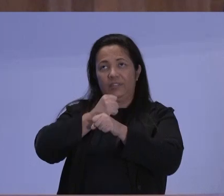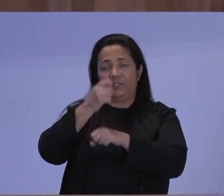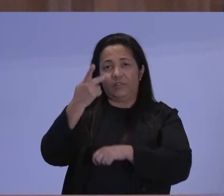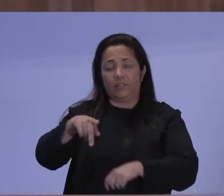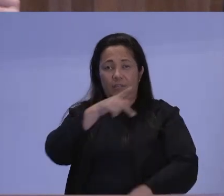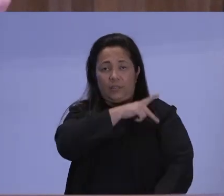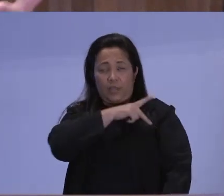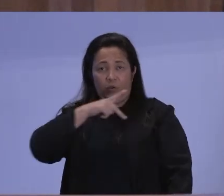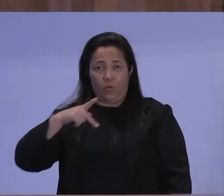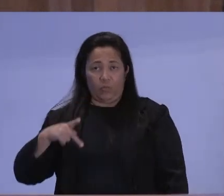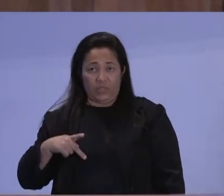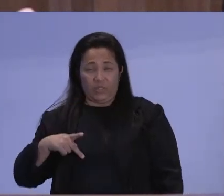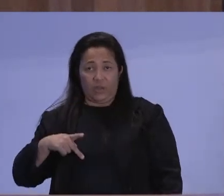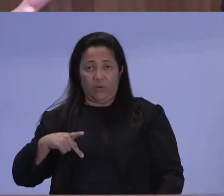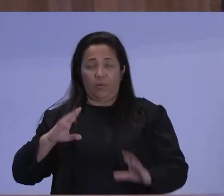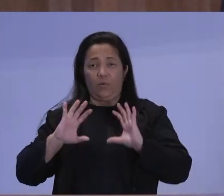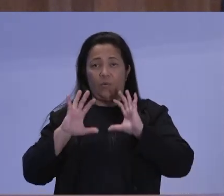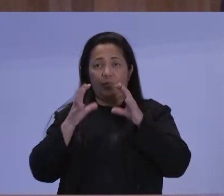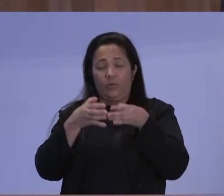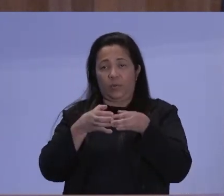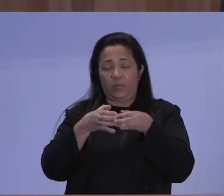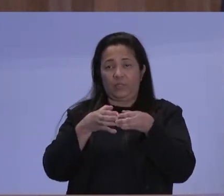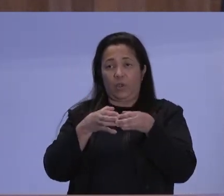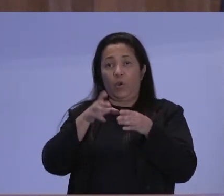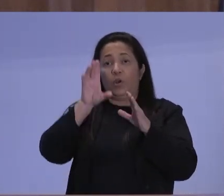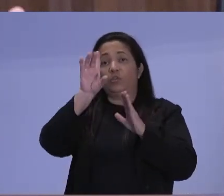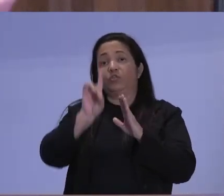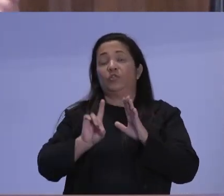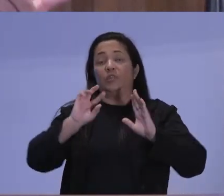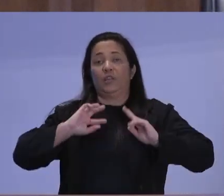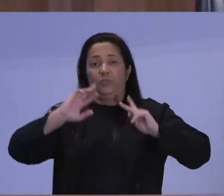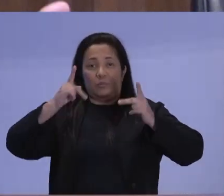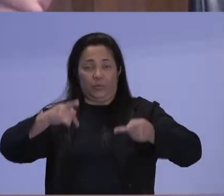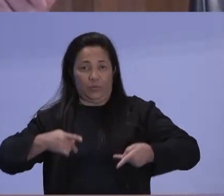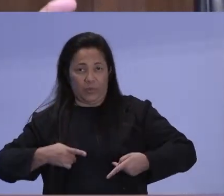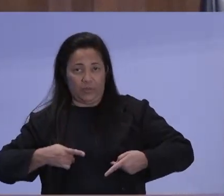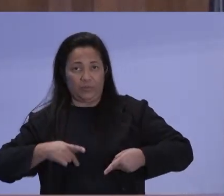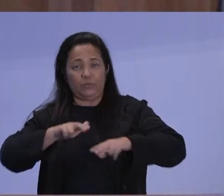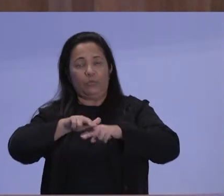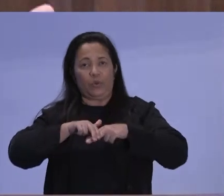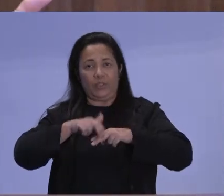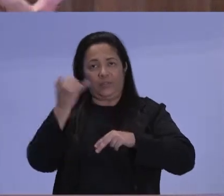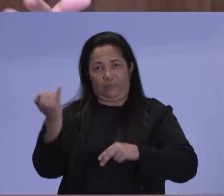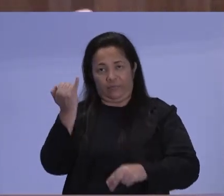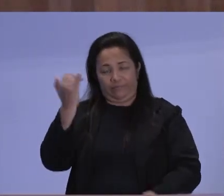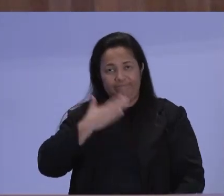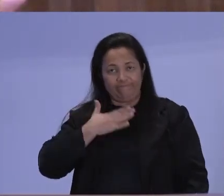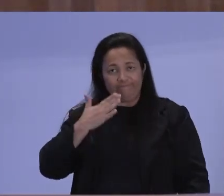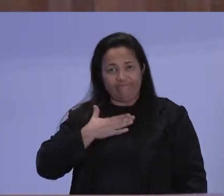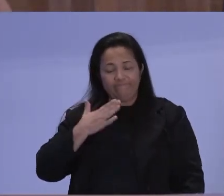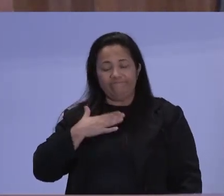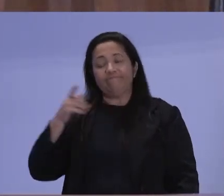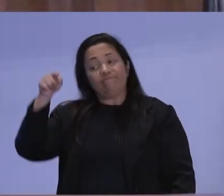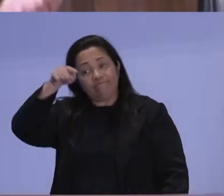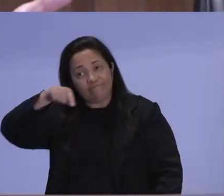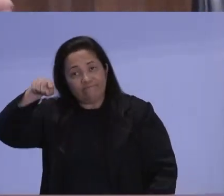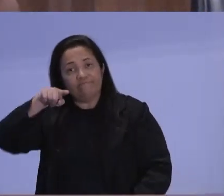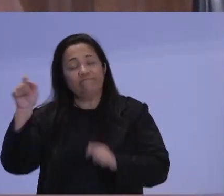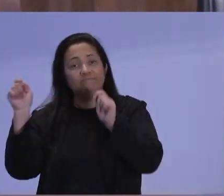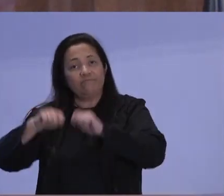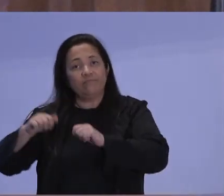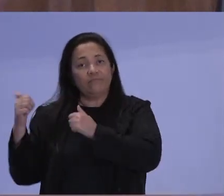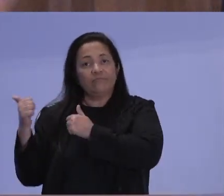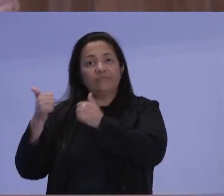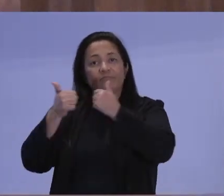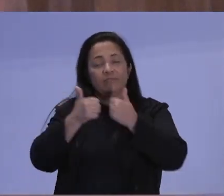Comissão de Direitos Humanos. Eu acho que nós estamos falando aí também de um direito humano. Então, é algo importante para a gente acompanhar e, enfim, trazer